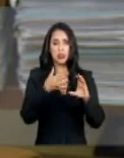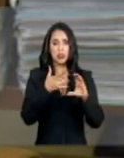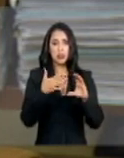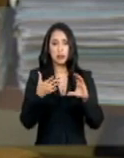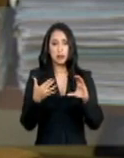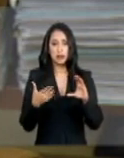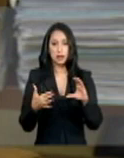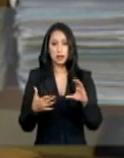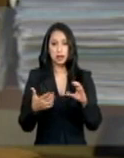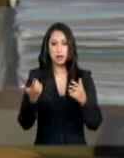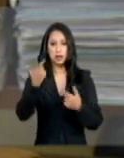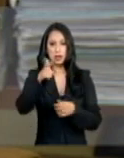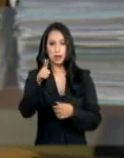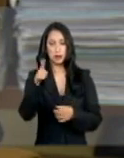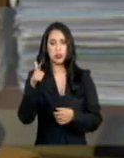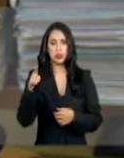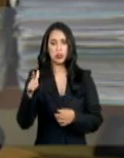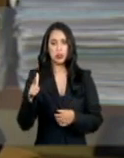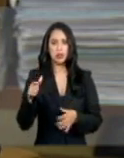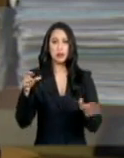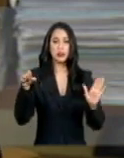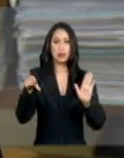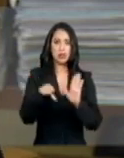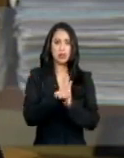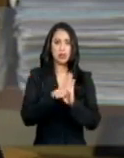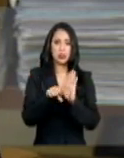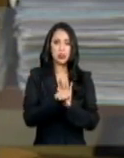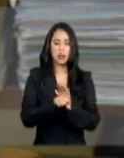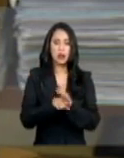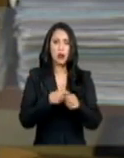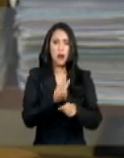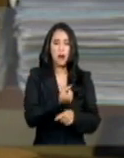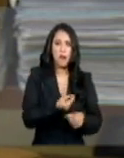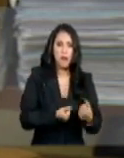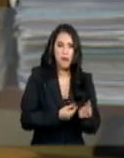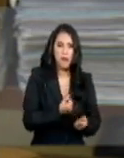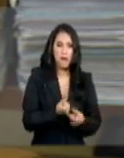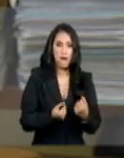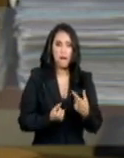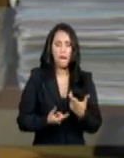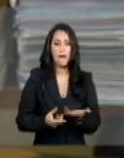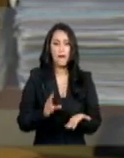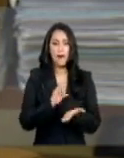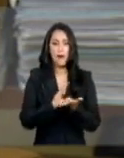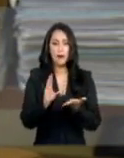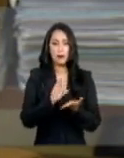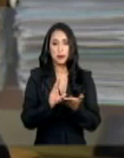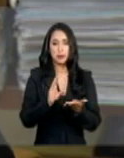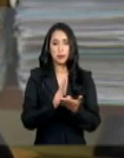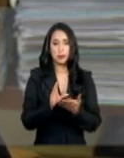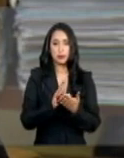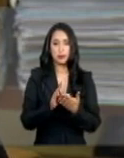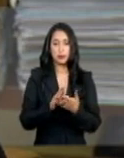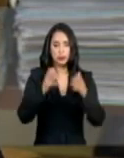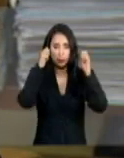entre outros ilícitos penais da lavagem de dinheiro e do financiamento ao terrorismo